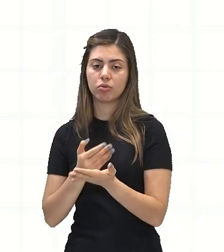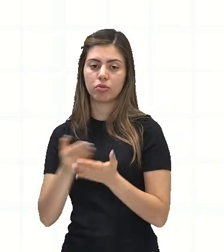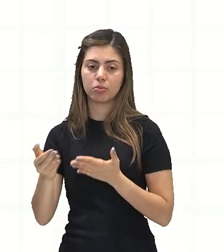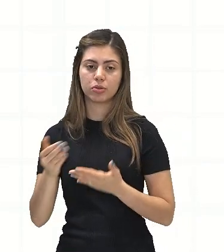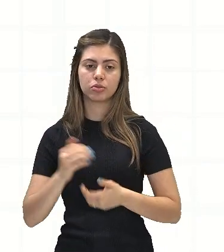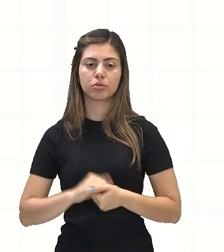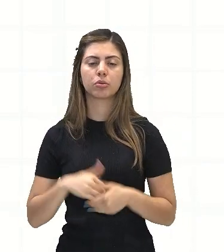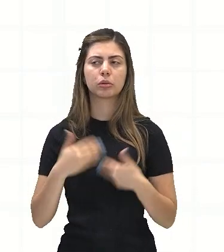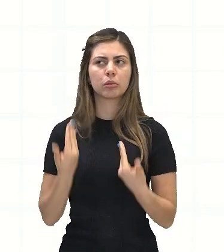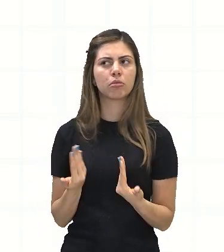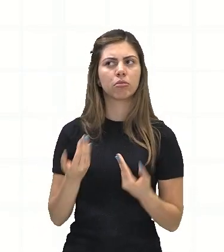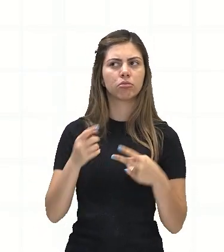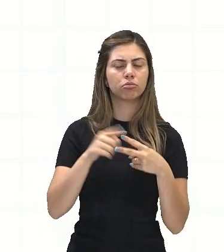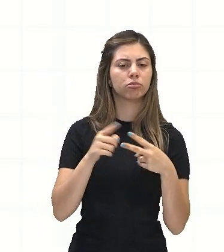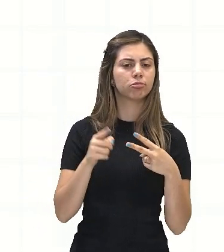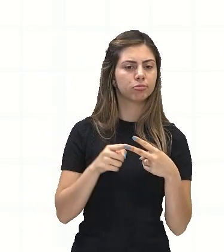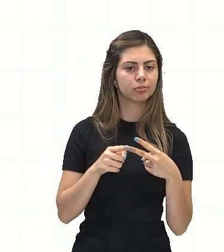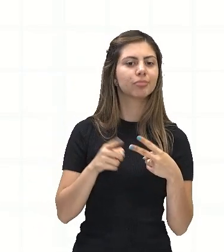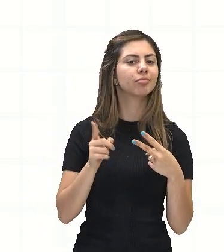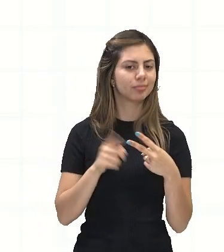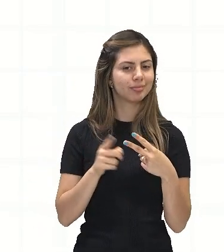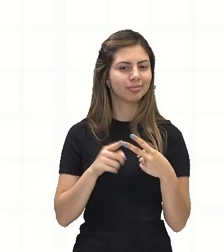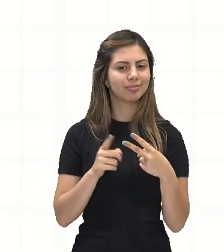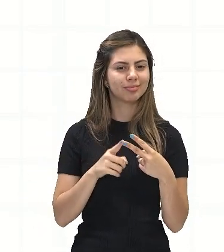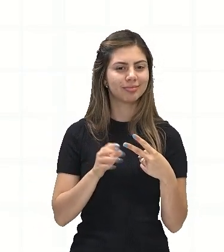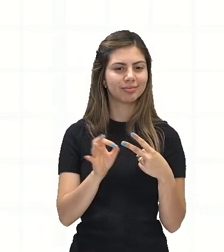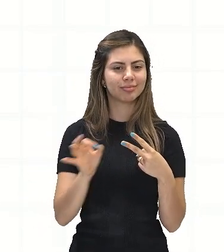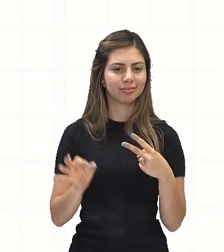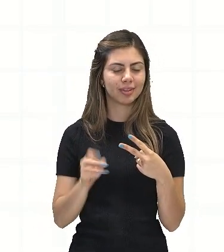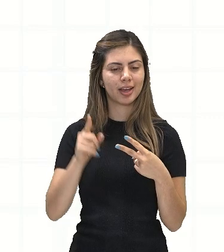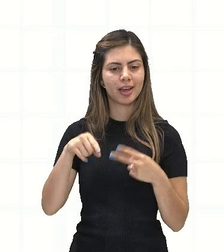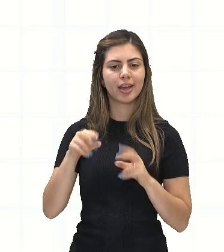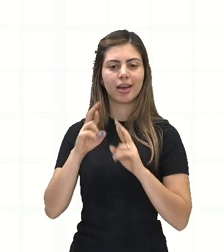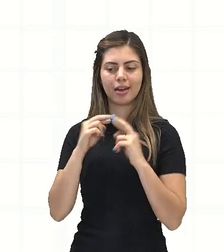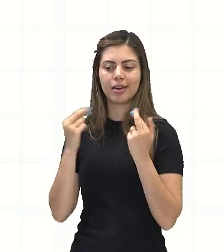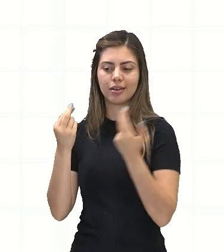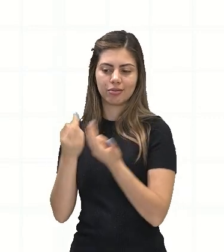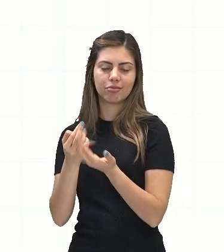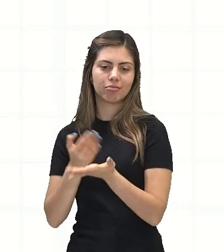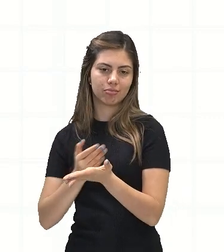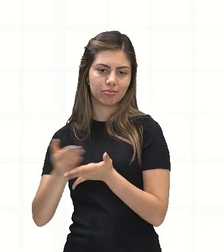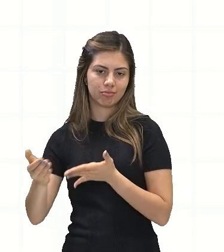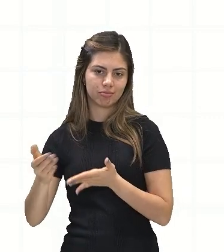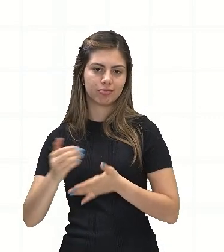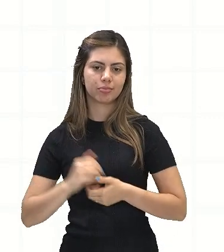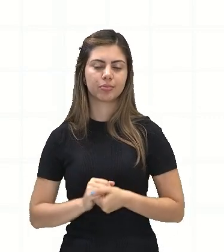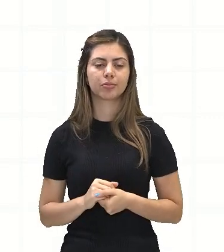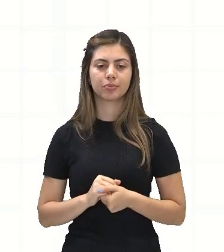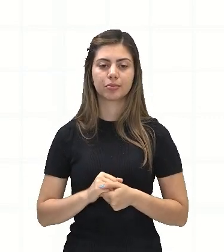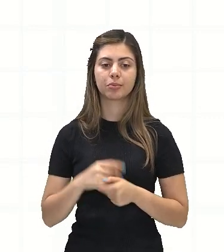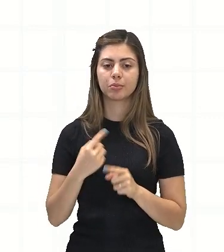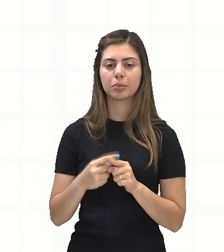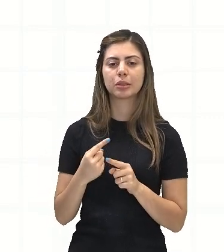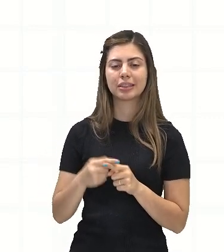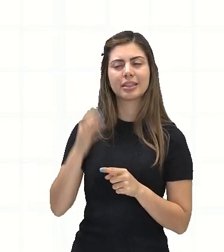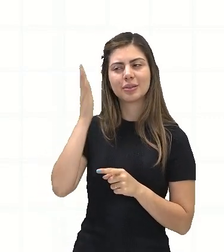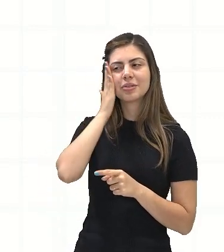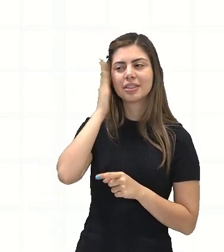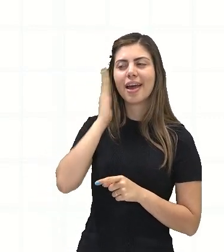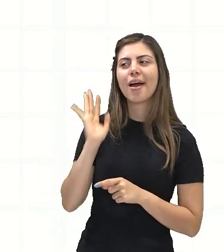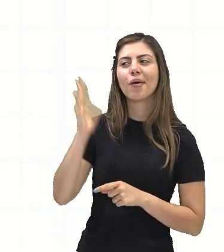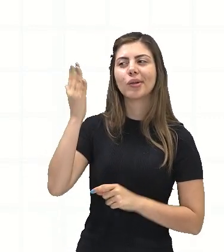informativa? A segunda, né? Conferência começou. Por quê? Porque eu sei exatamente o que aconteceu. Foi